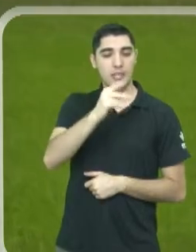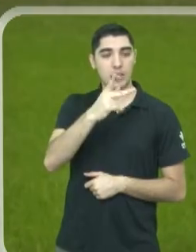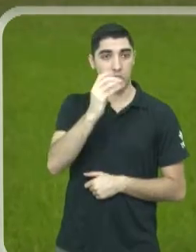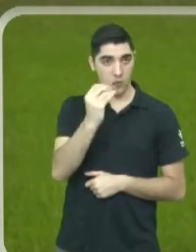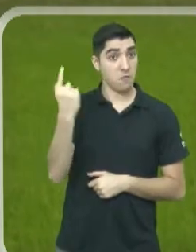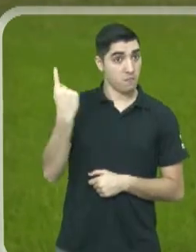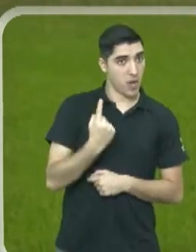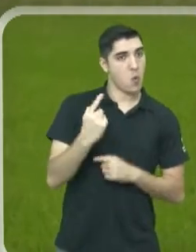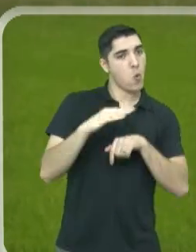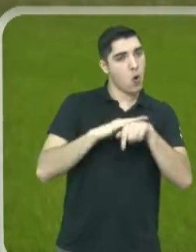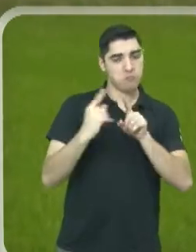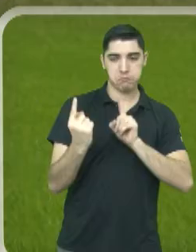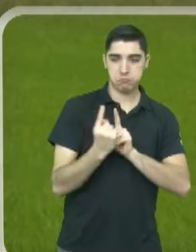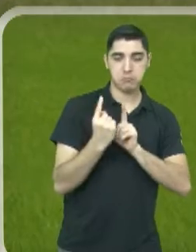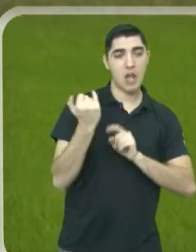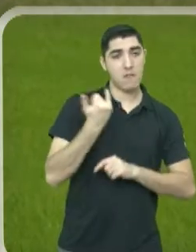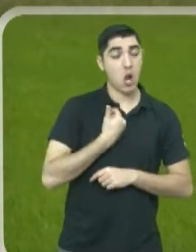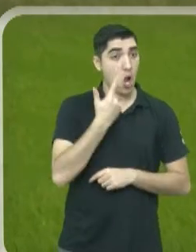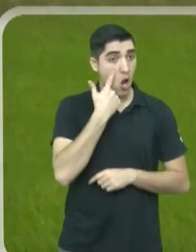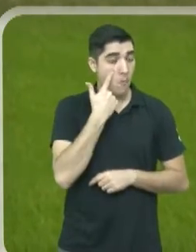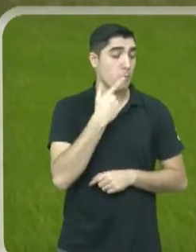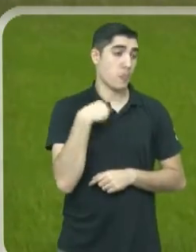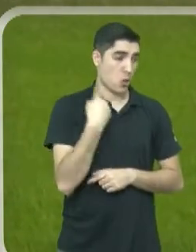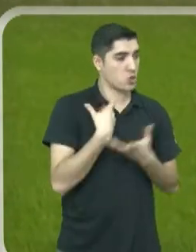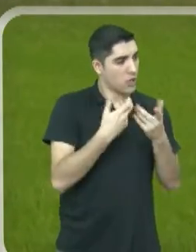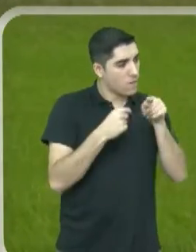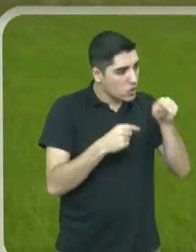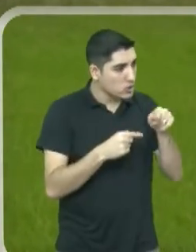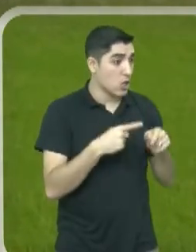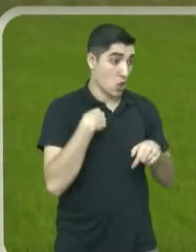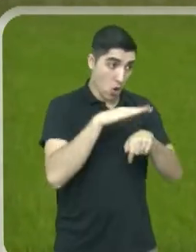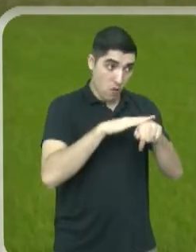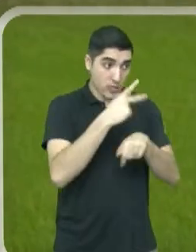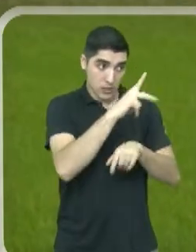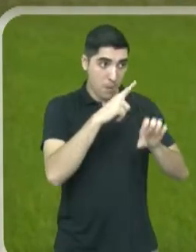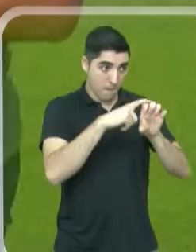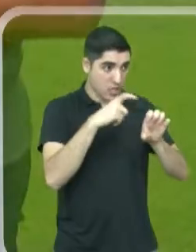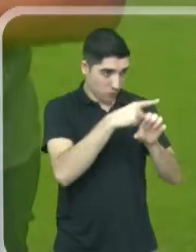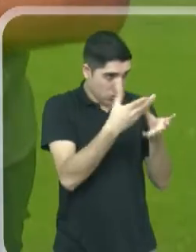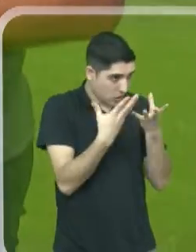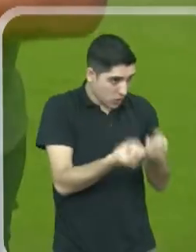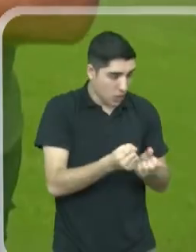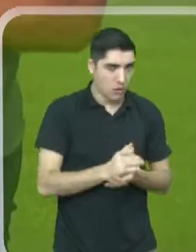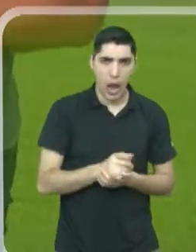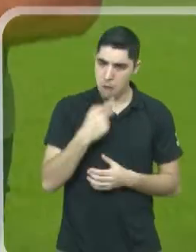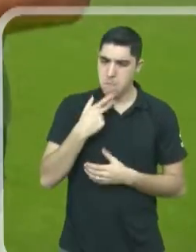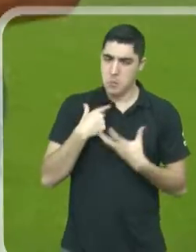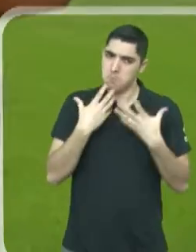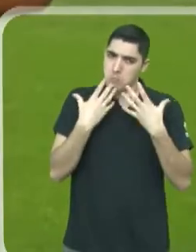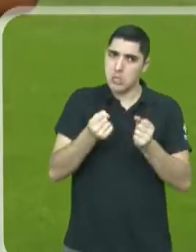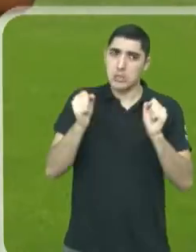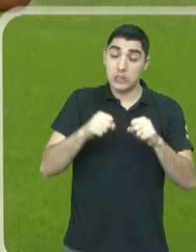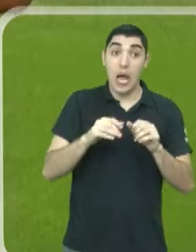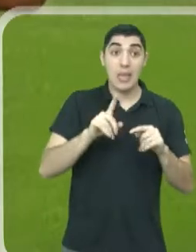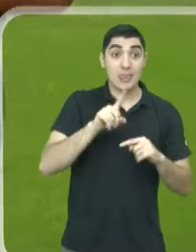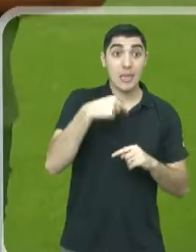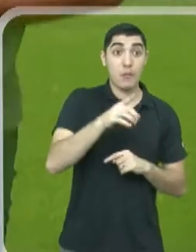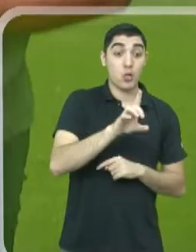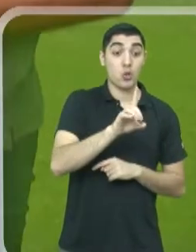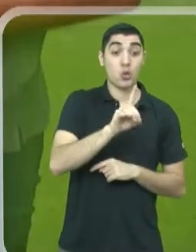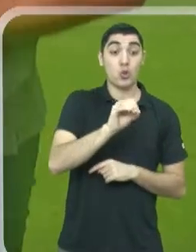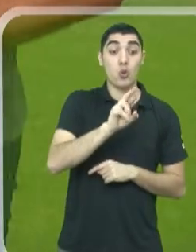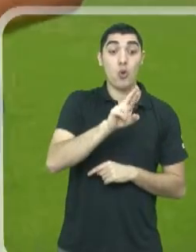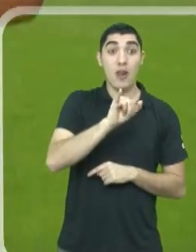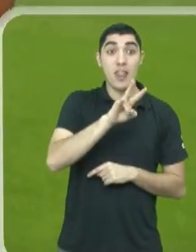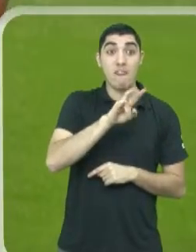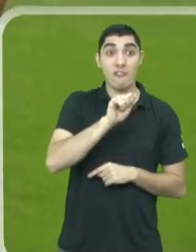levar, a gente vai conversar com o seu empresário. E aí eu falei, não, estou à disposição. Aí o Dorival Júnior, hoje treinador, era o nosso gerente de futebol, eu